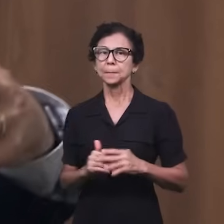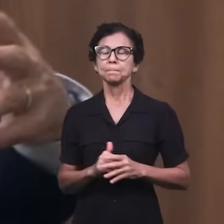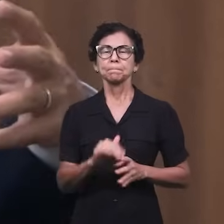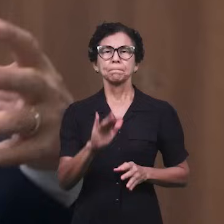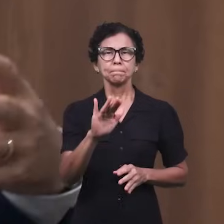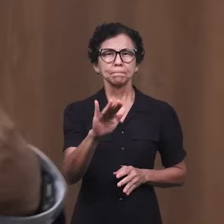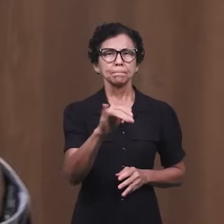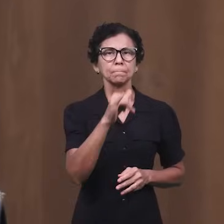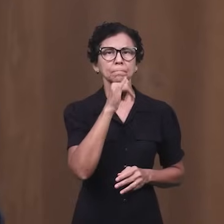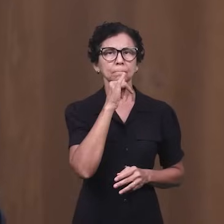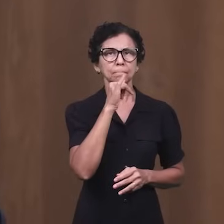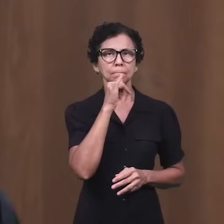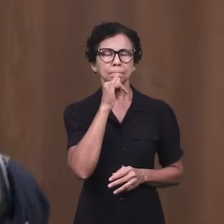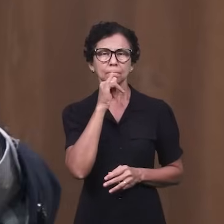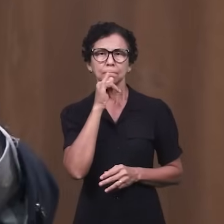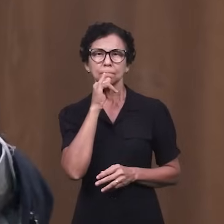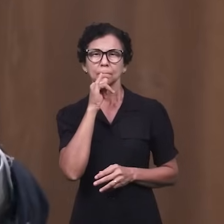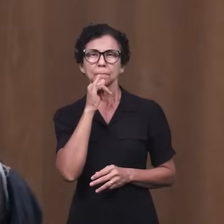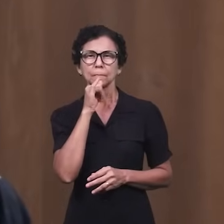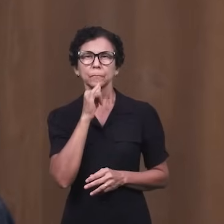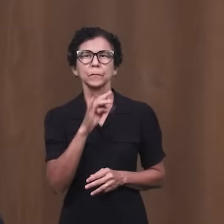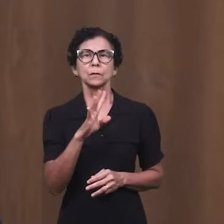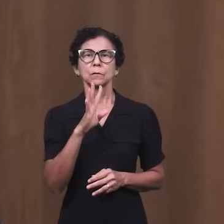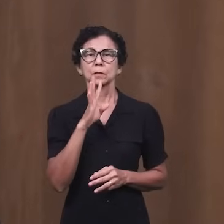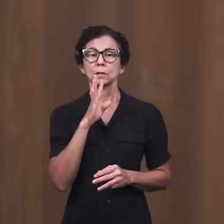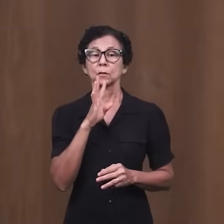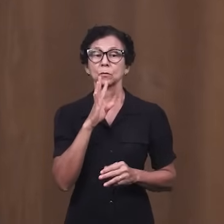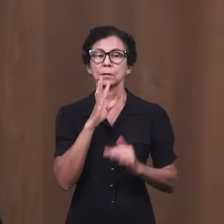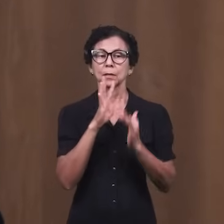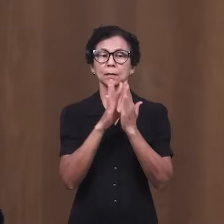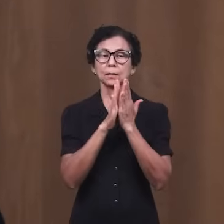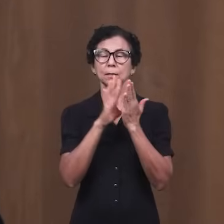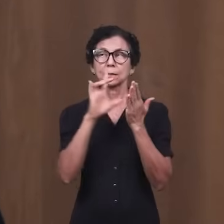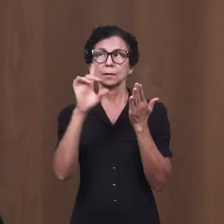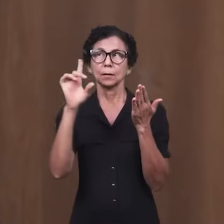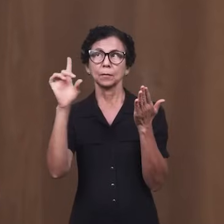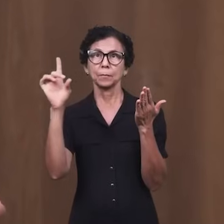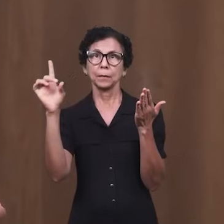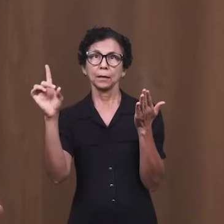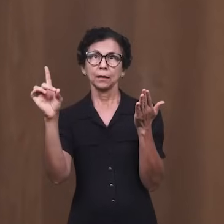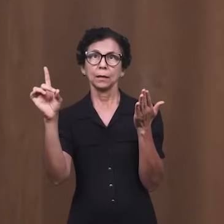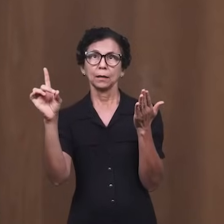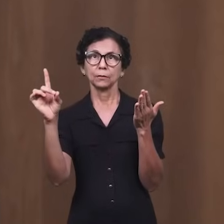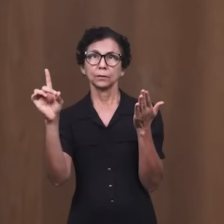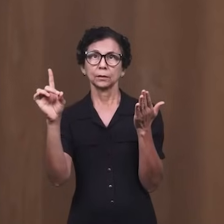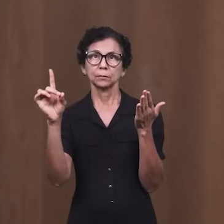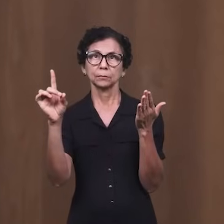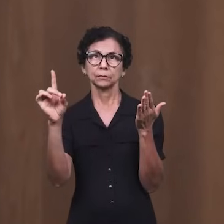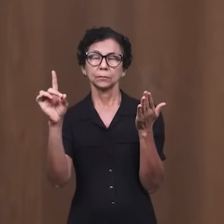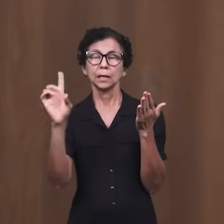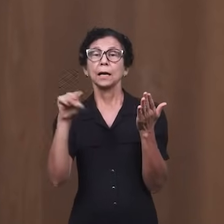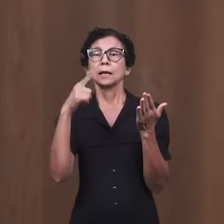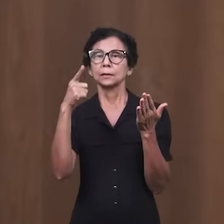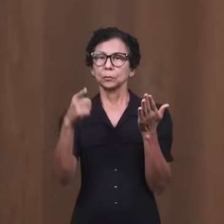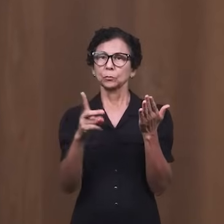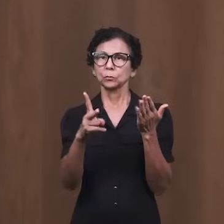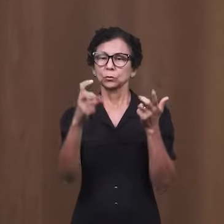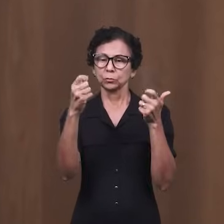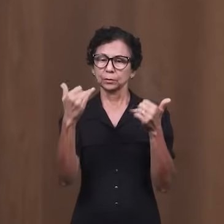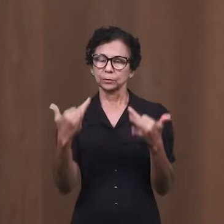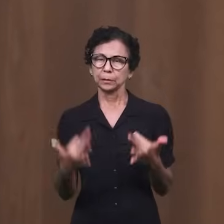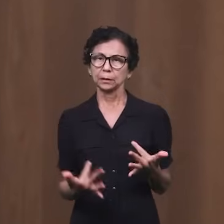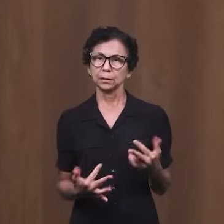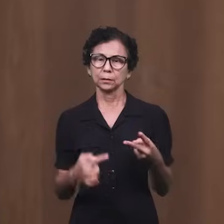então vem a investida Você guardou a palavra no coração depois nós vamos ter que retornar aqui porque tem que ficar Clara essa questão da Palavra da